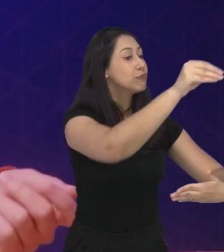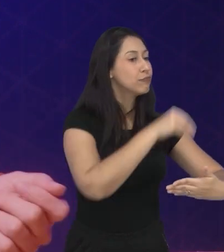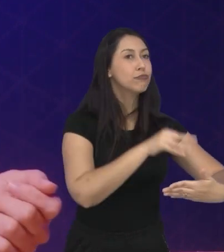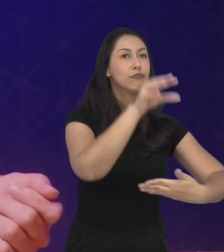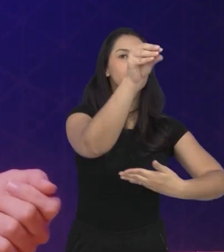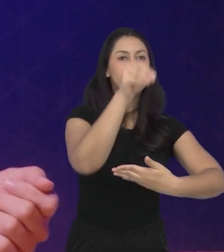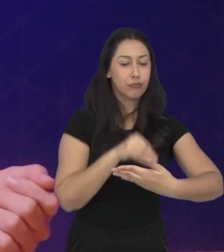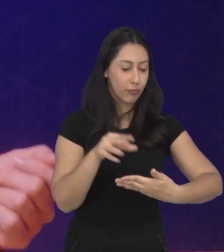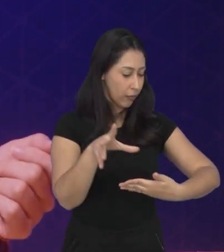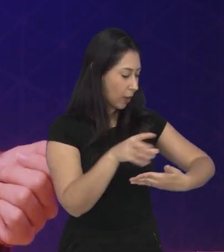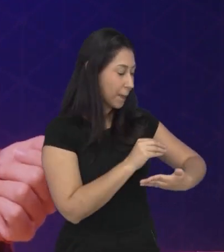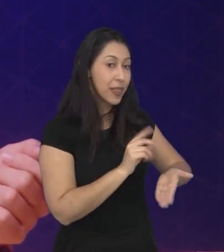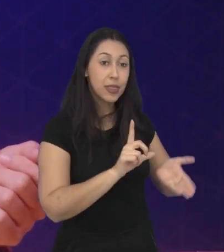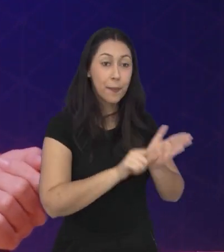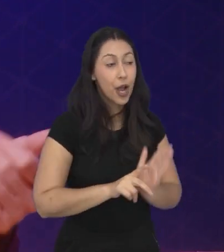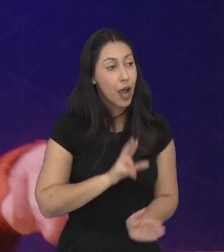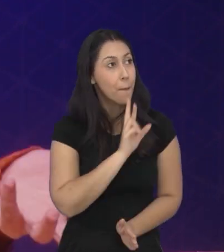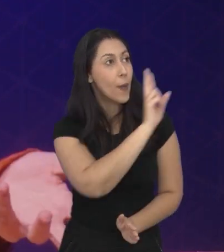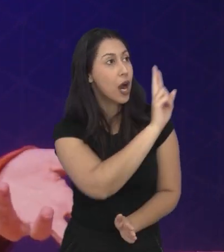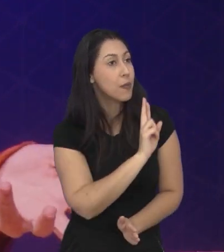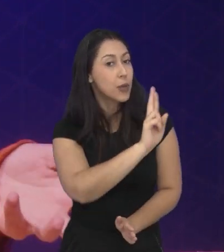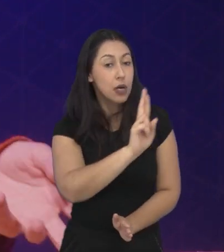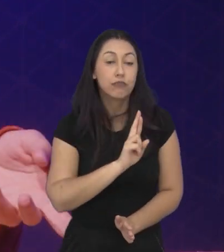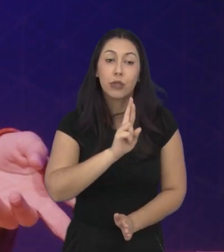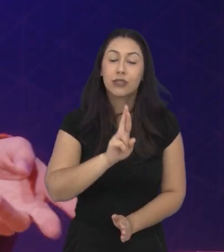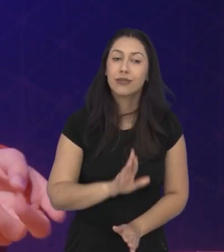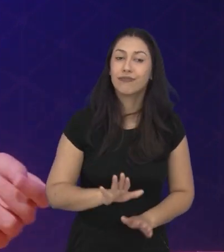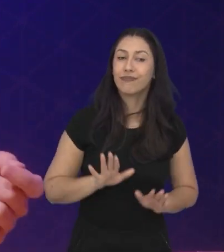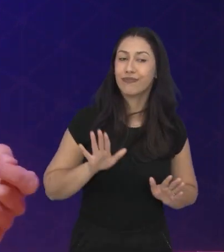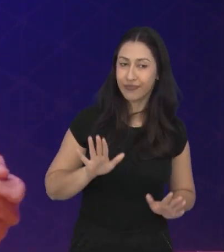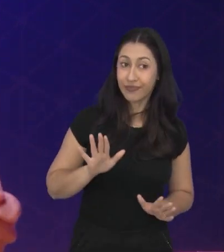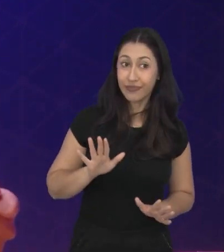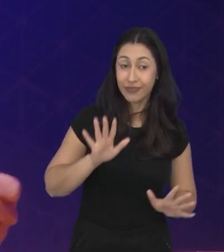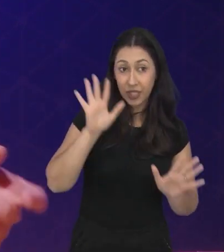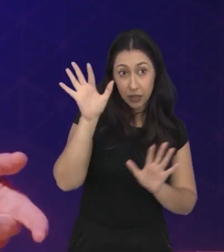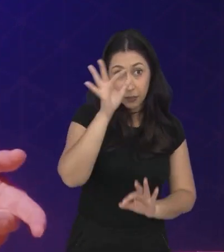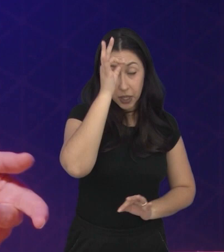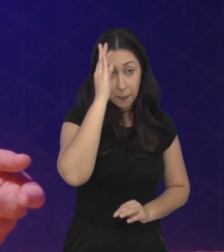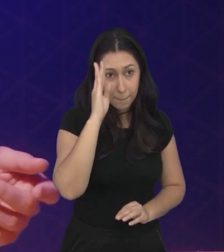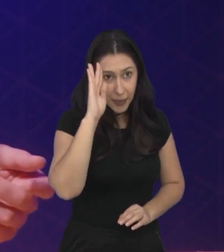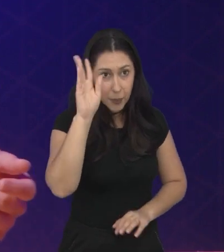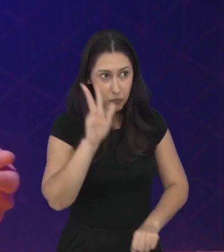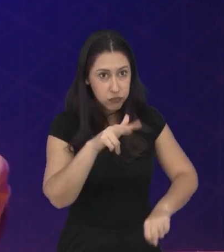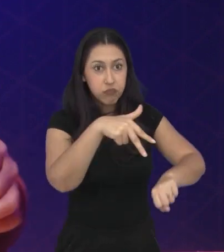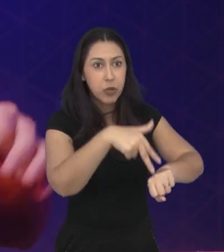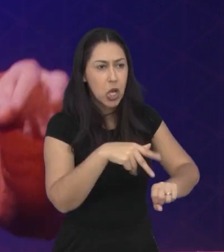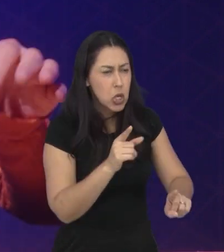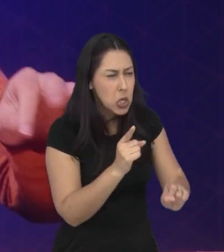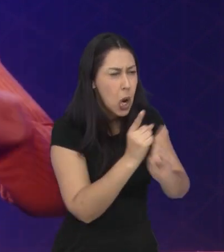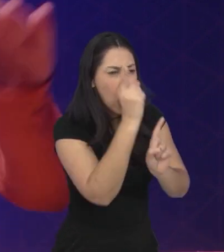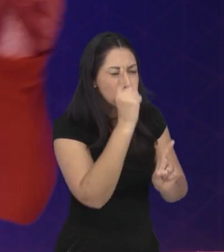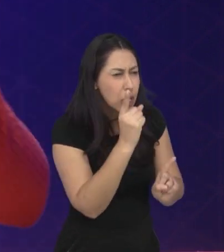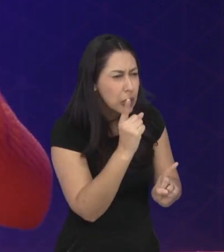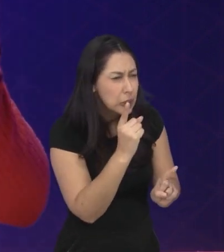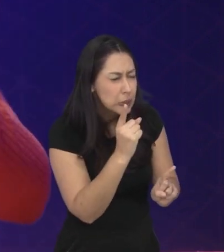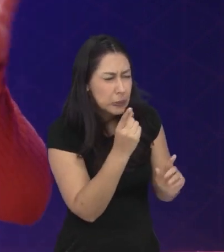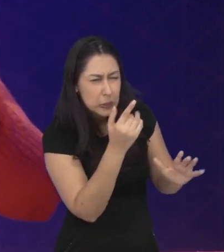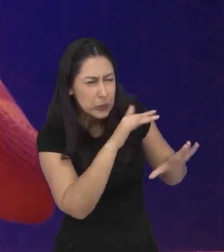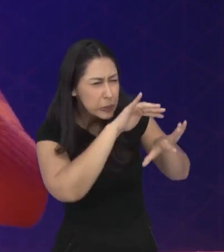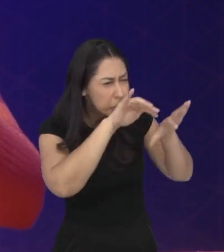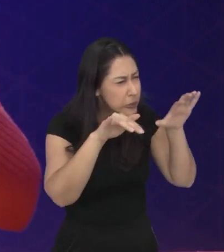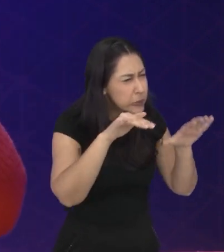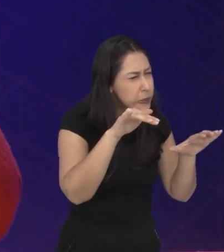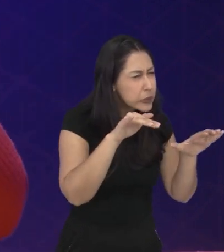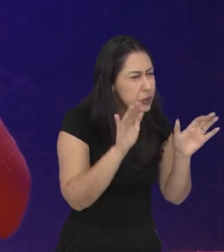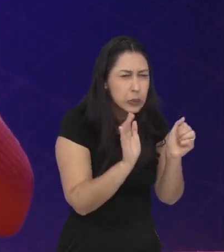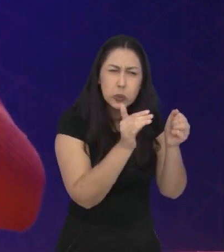cartas. E daí a protagonista, a Sophie, ela acaba encontrando uma carta que estava escondida lá embaixo